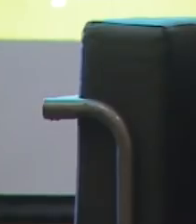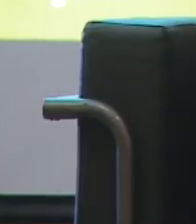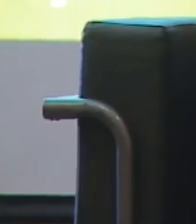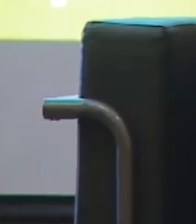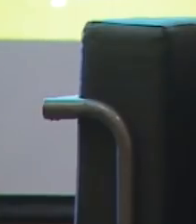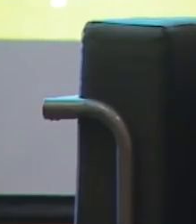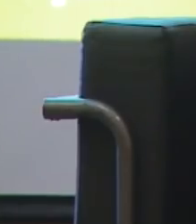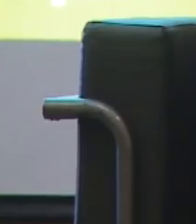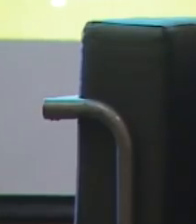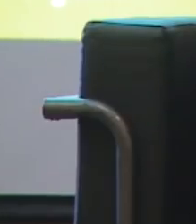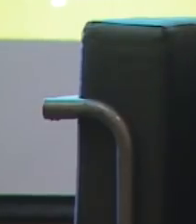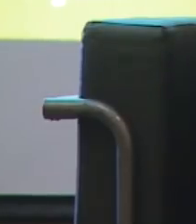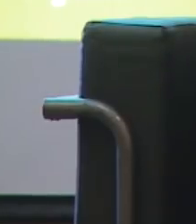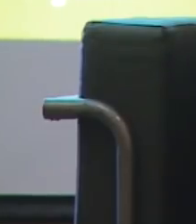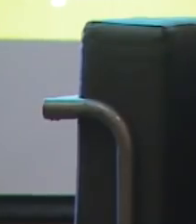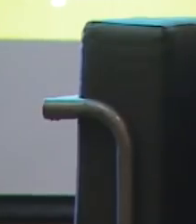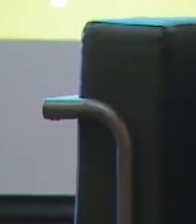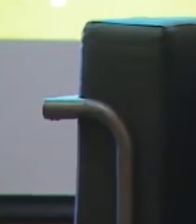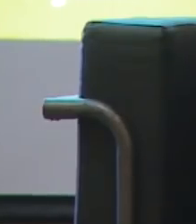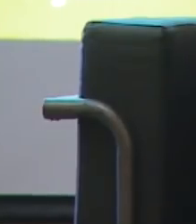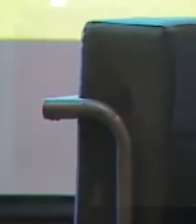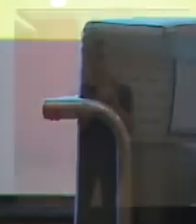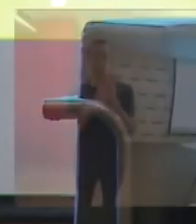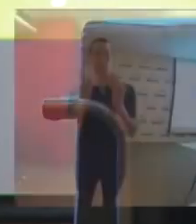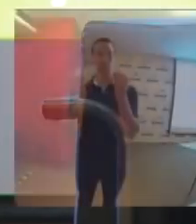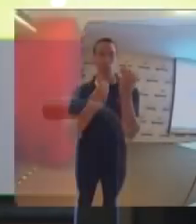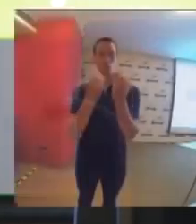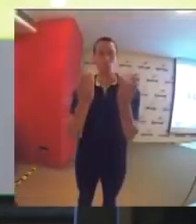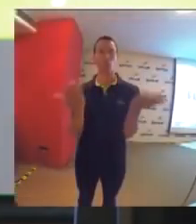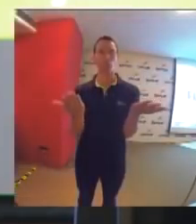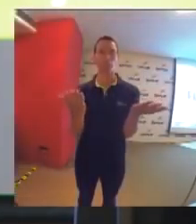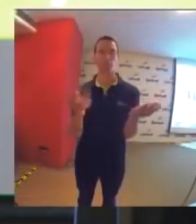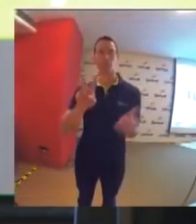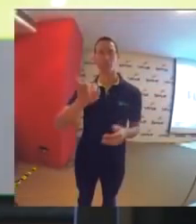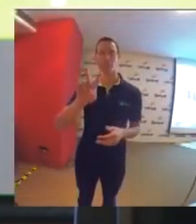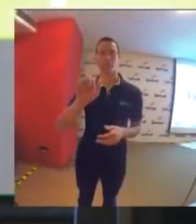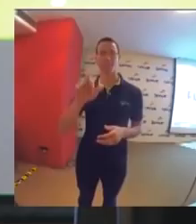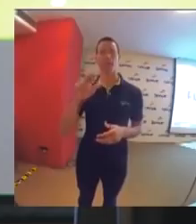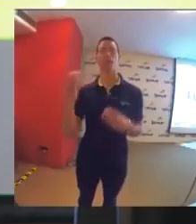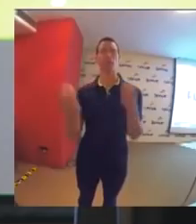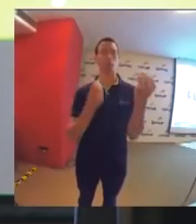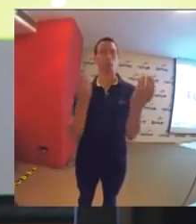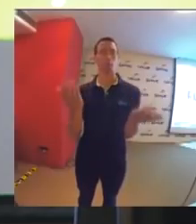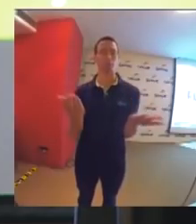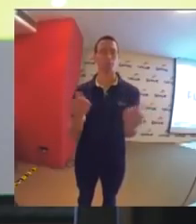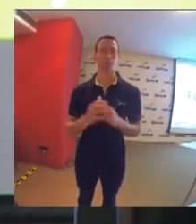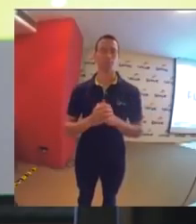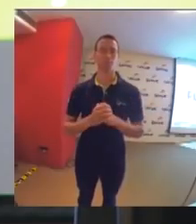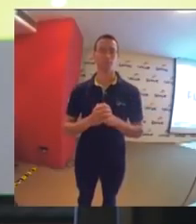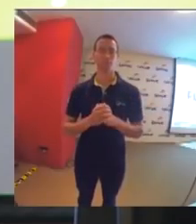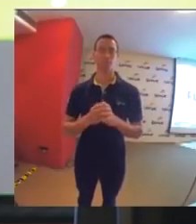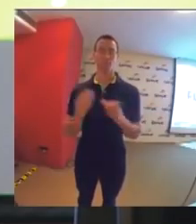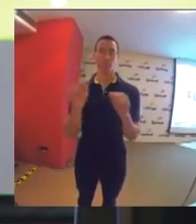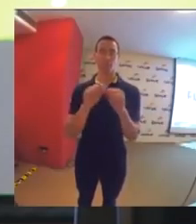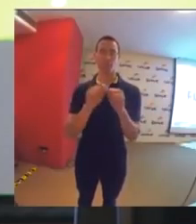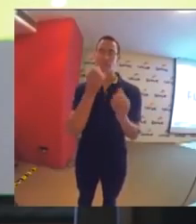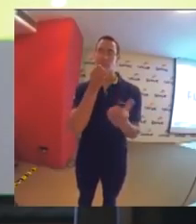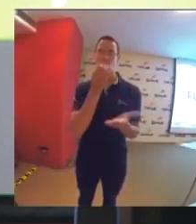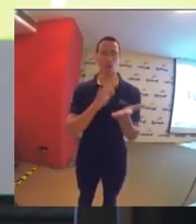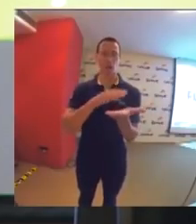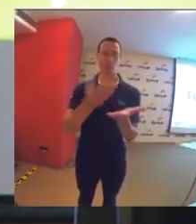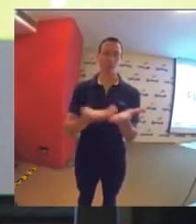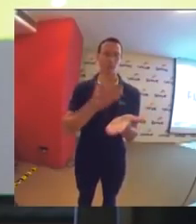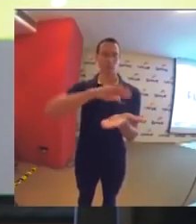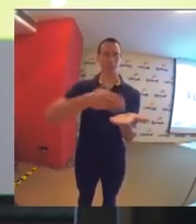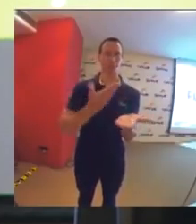perguntei, como é que é esse tal de viveiro? E ele começou, olha, a gente faz uma argamassa, mete uma base de betão, uma